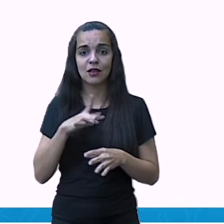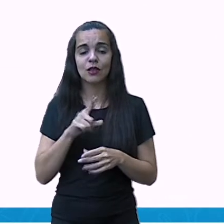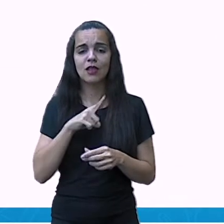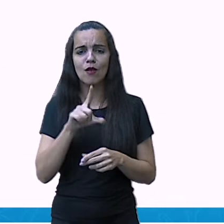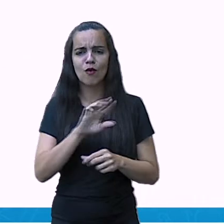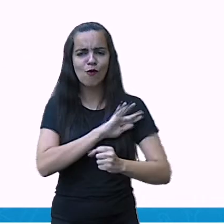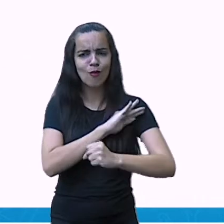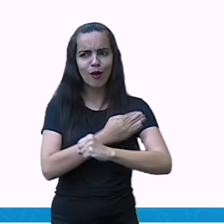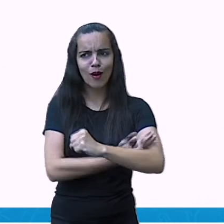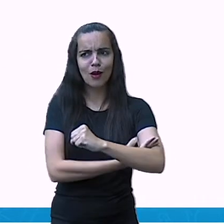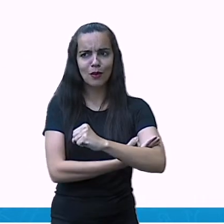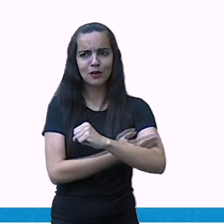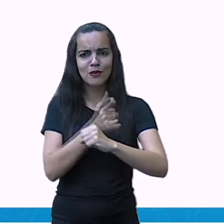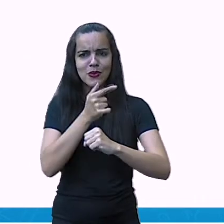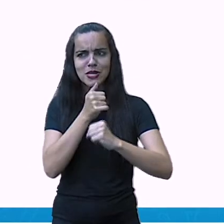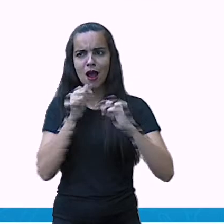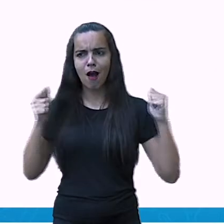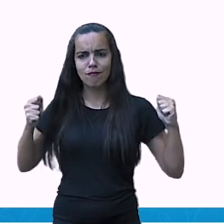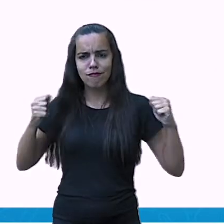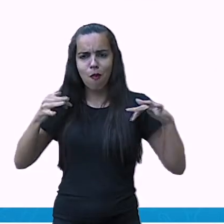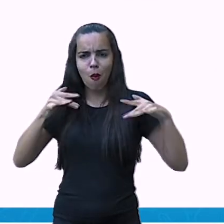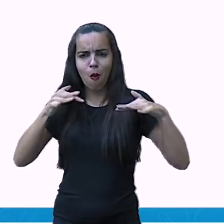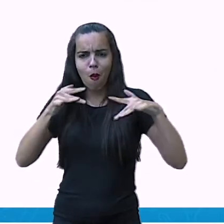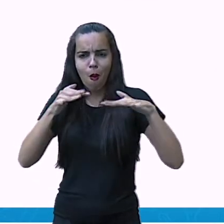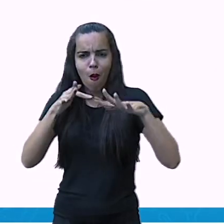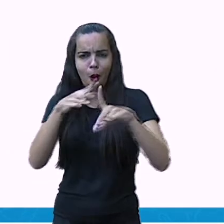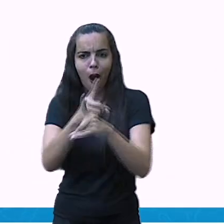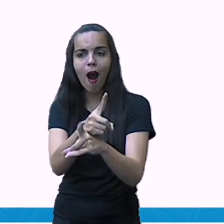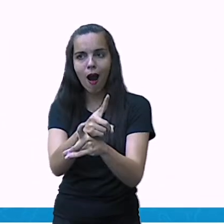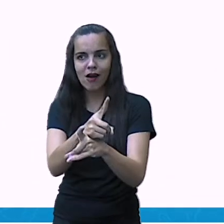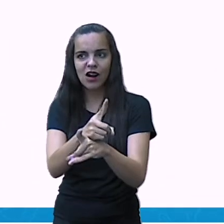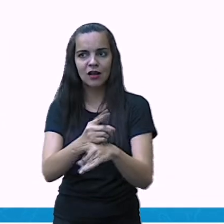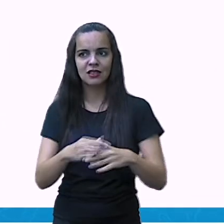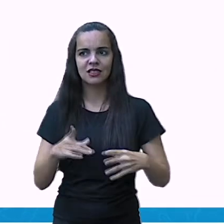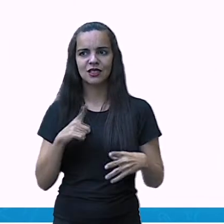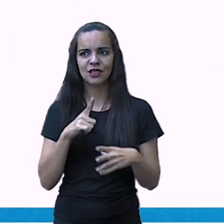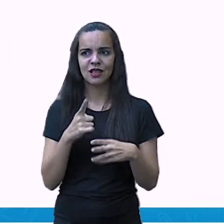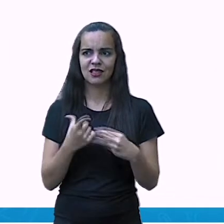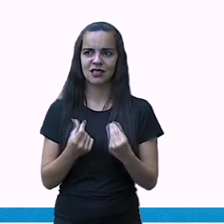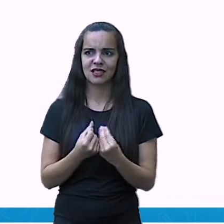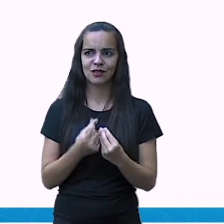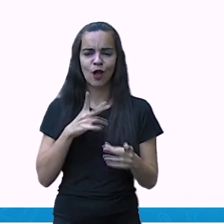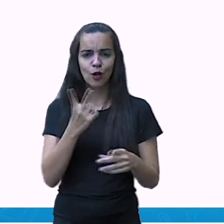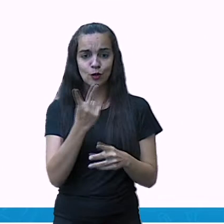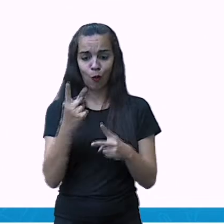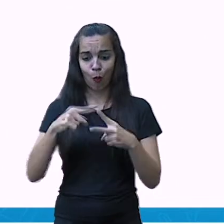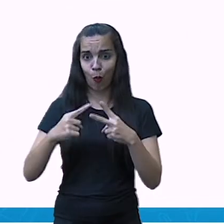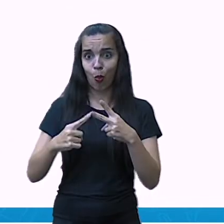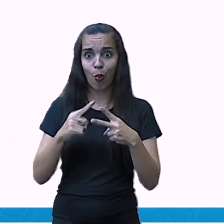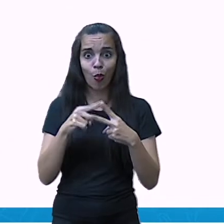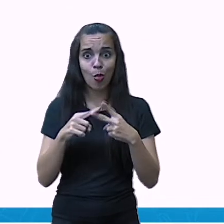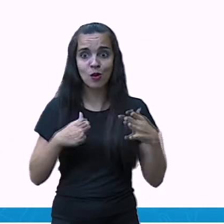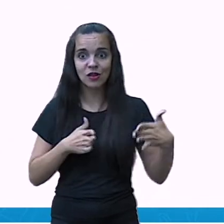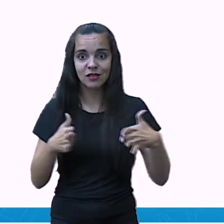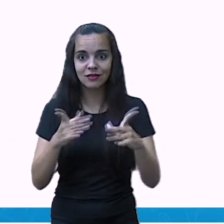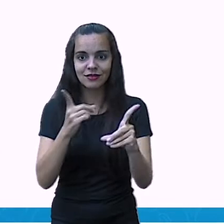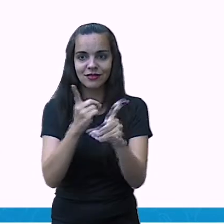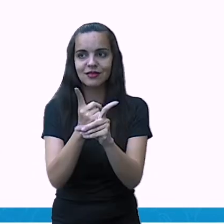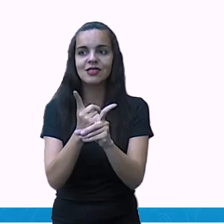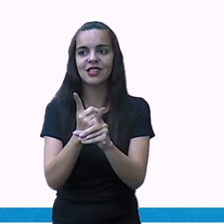força das águas que estão sendo trazidas pelos dois rios e elas